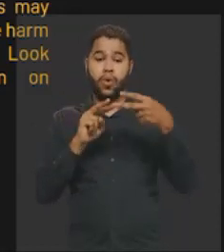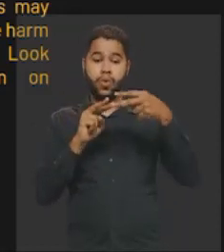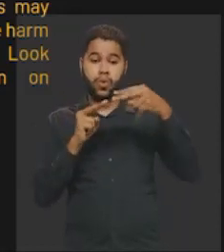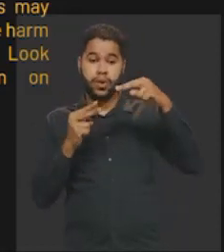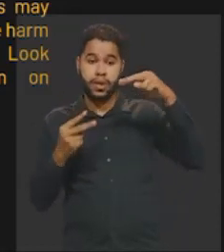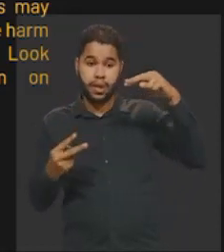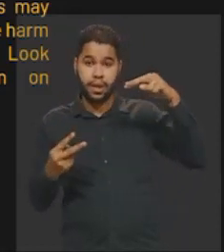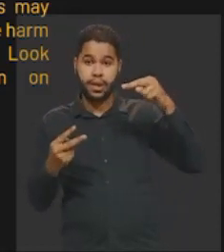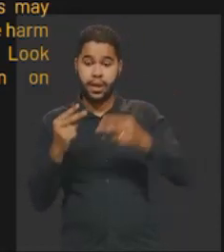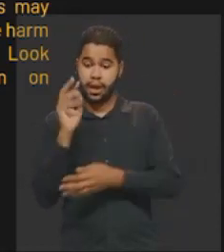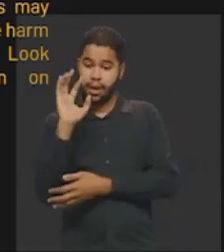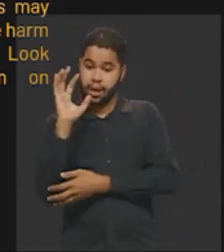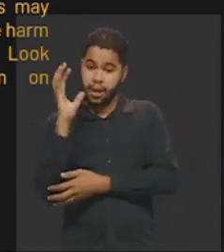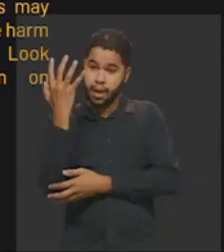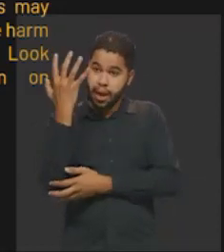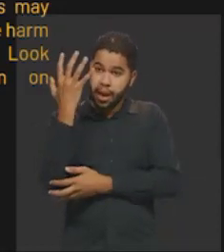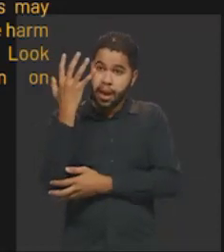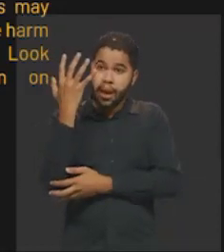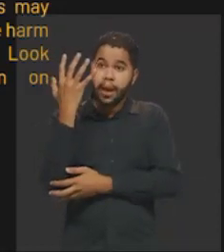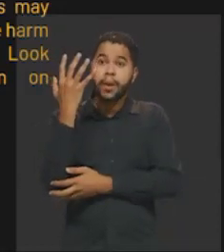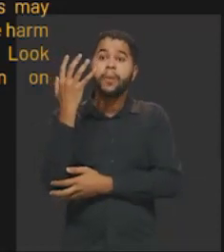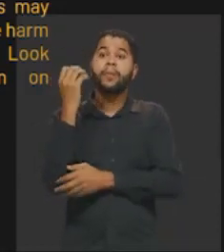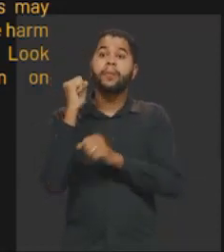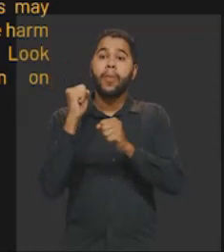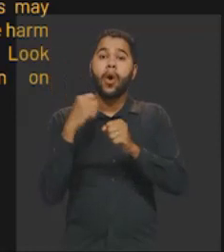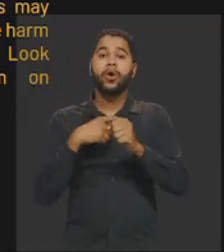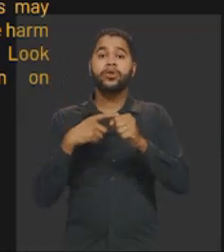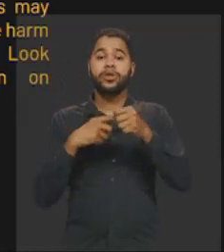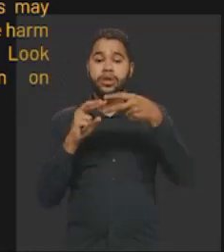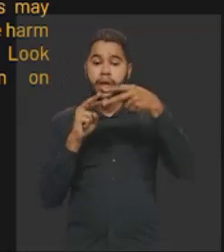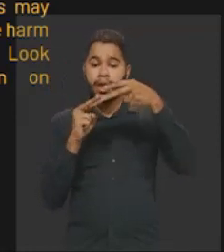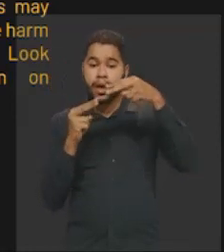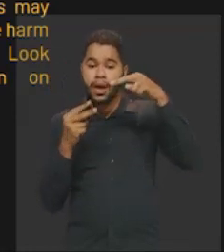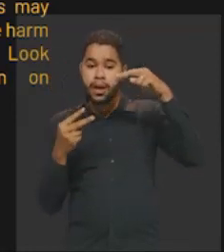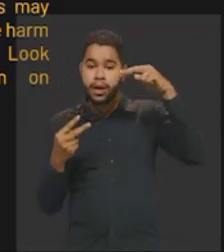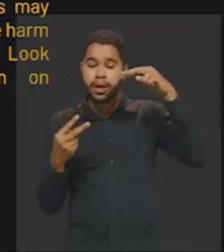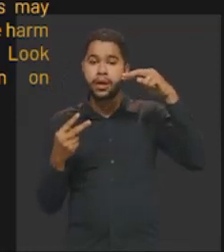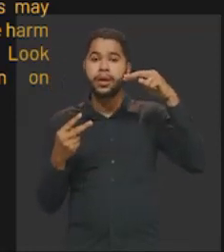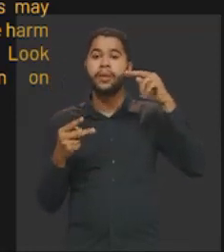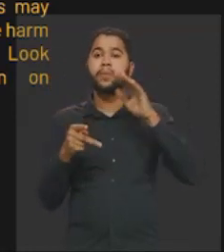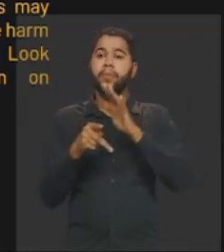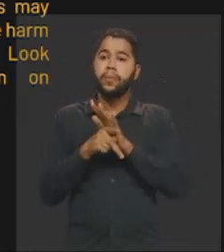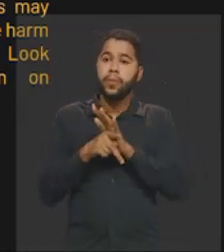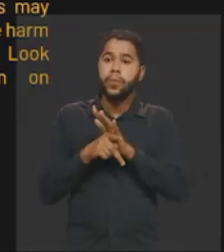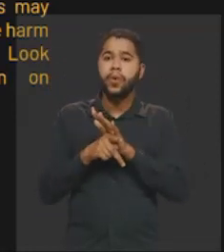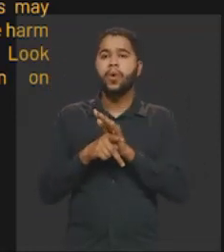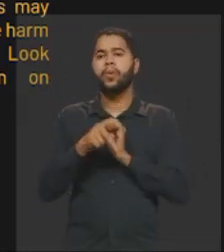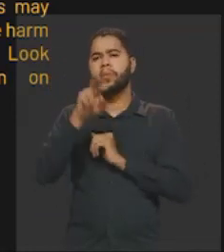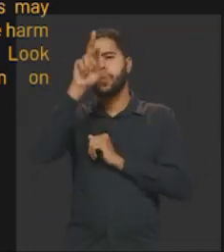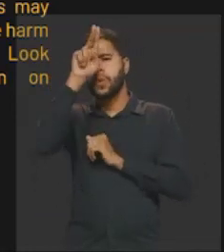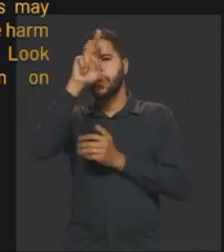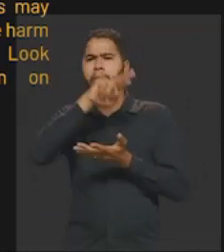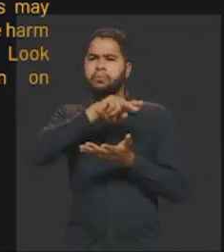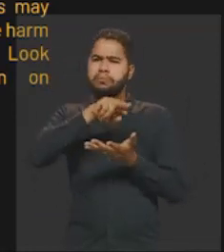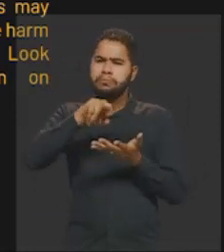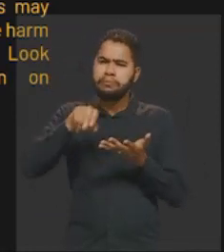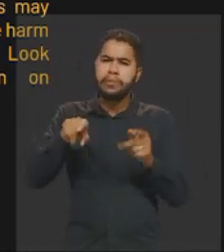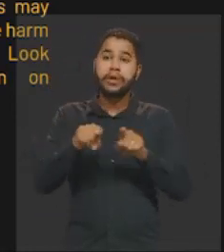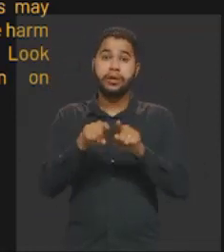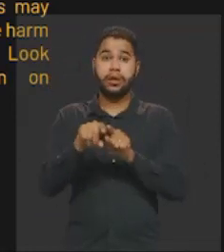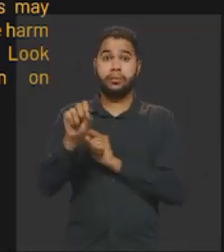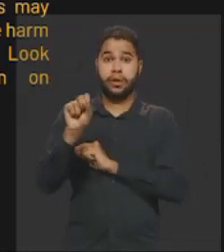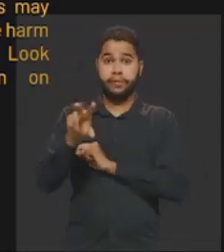plantas modificadas geneticamente pode conter genes, né, de insetos, animais e mesmo